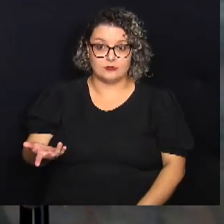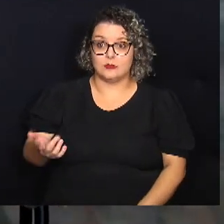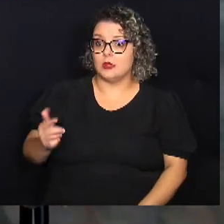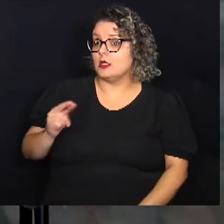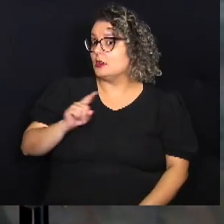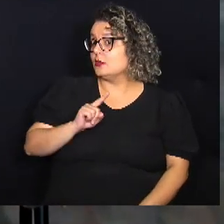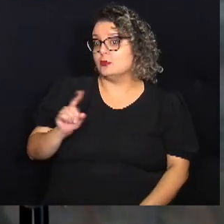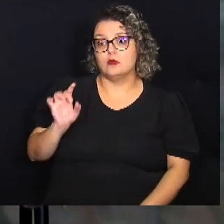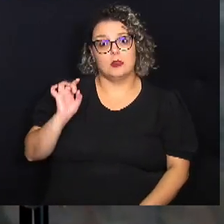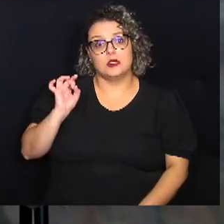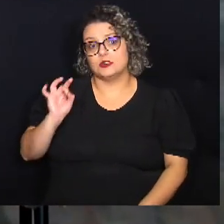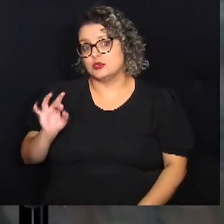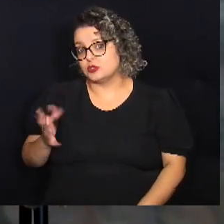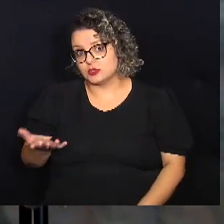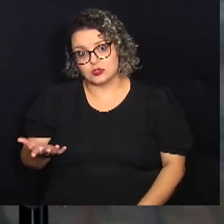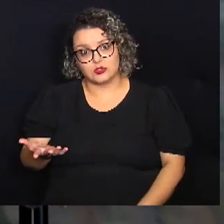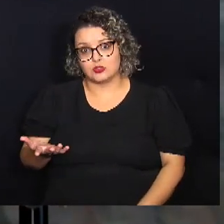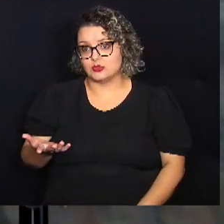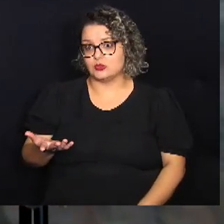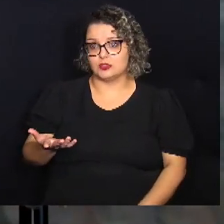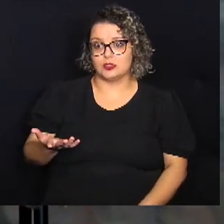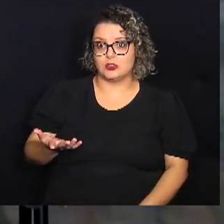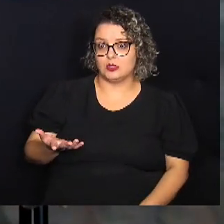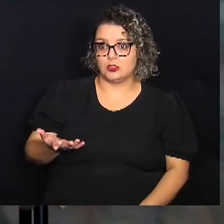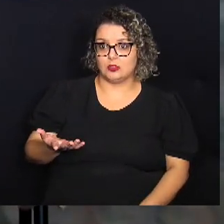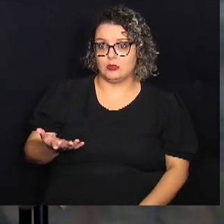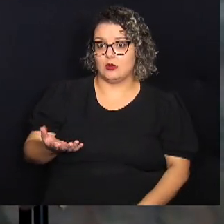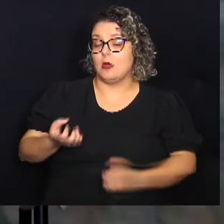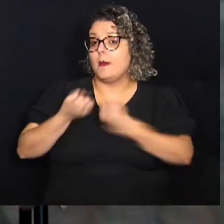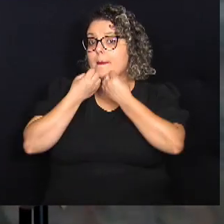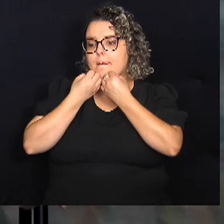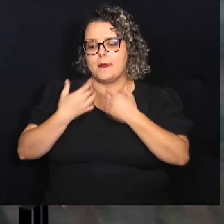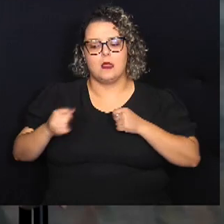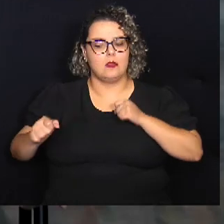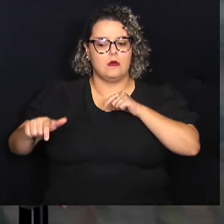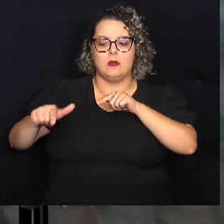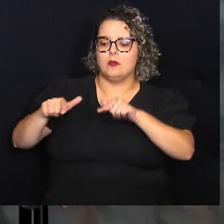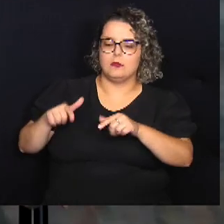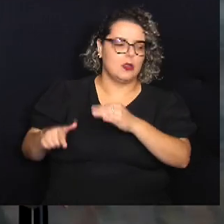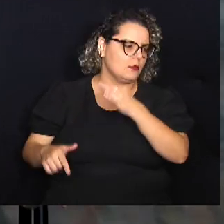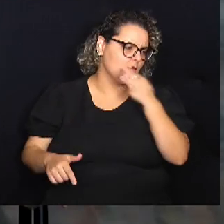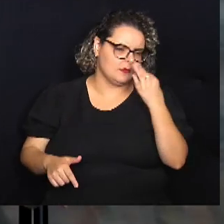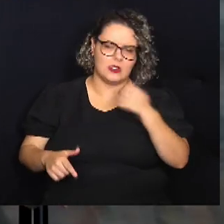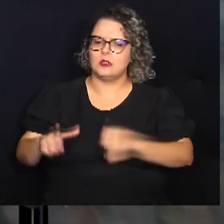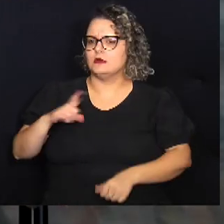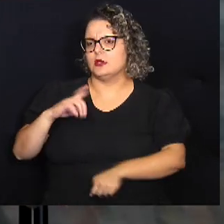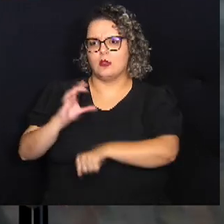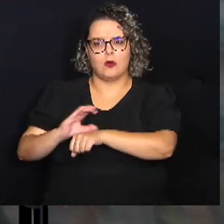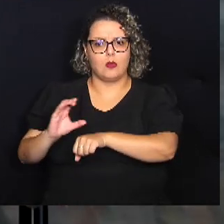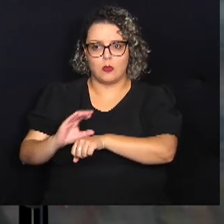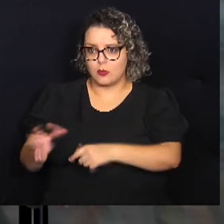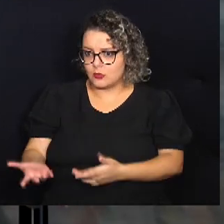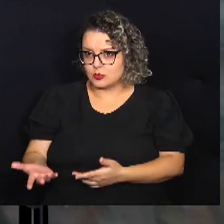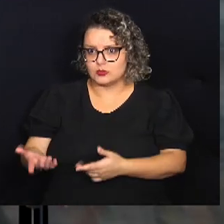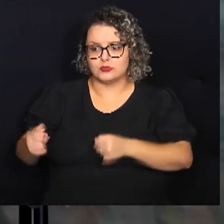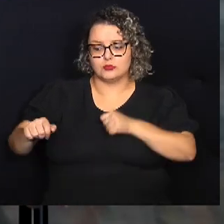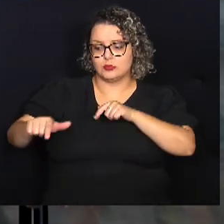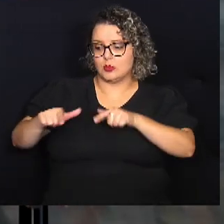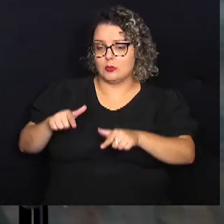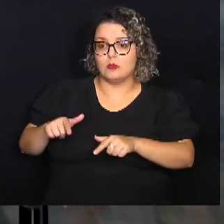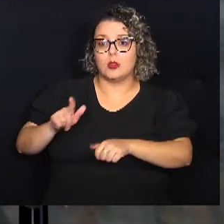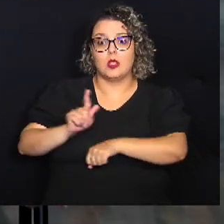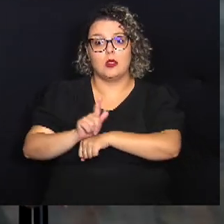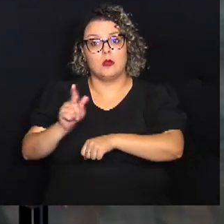adianta só ser bem formado, Perfeito. ter um curso, uma formação, uma graduação